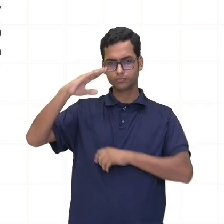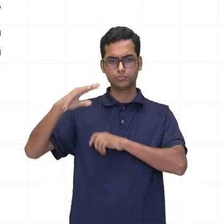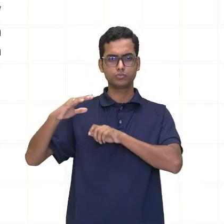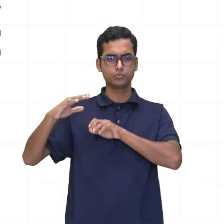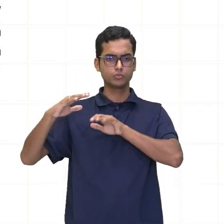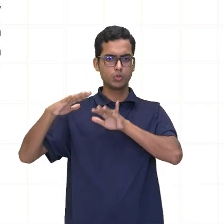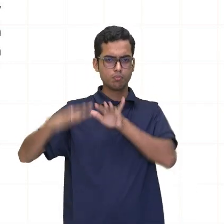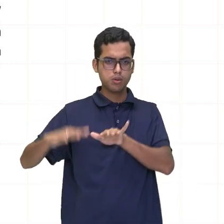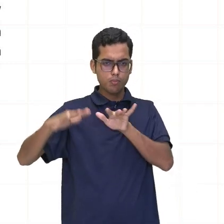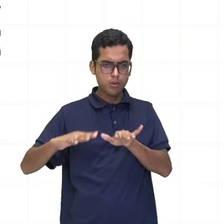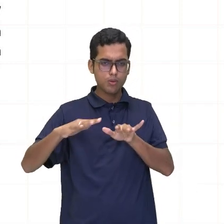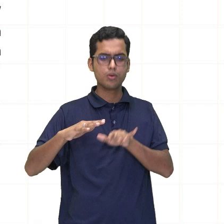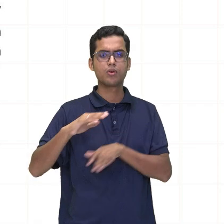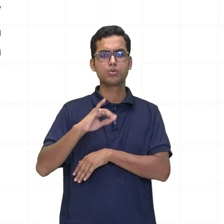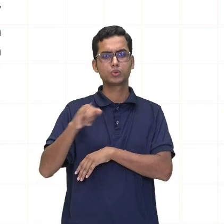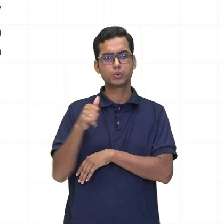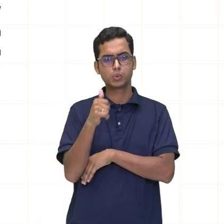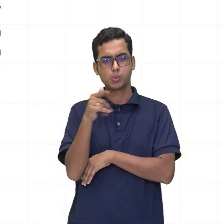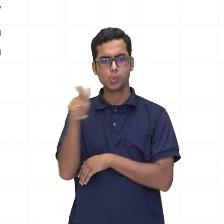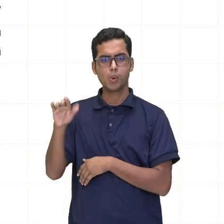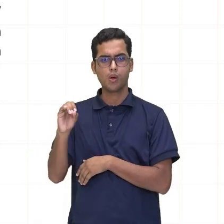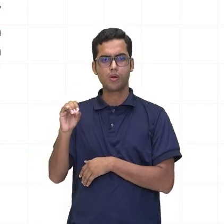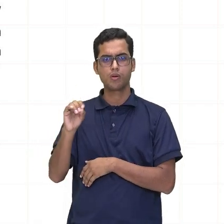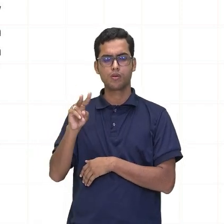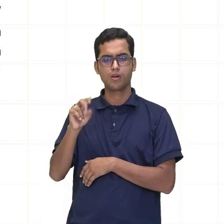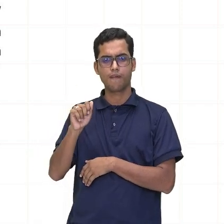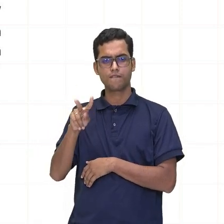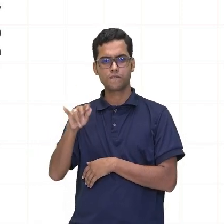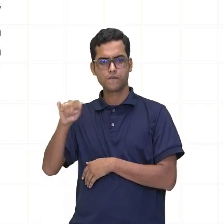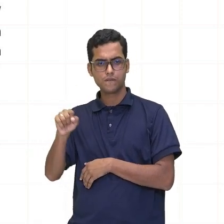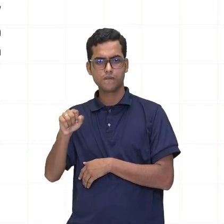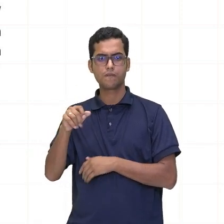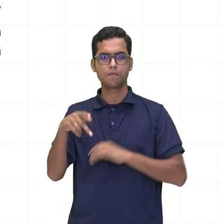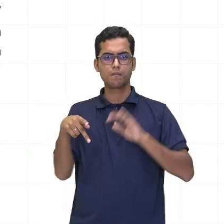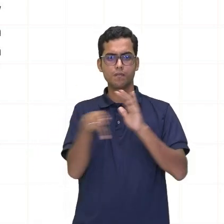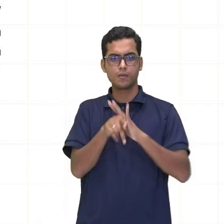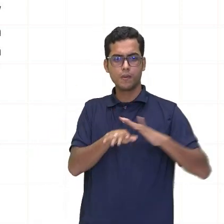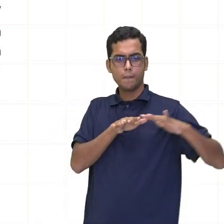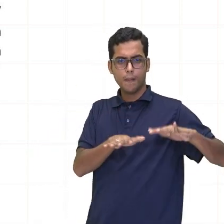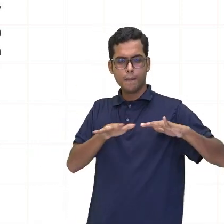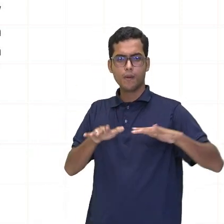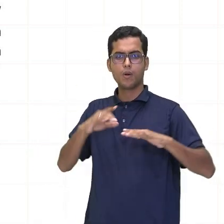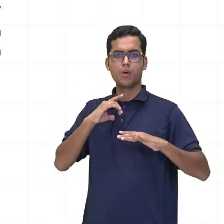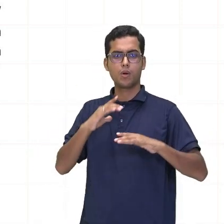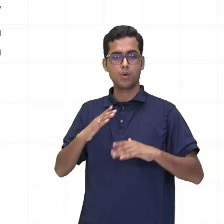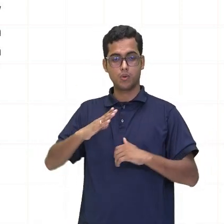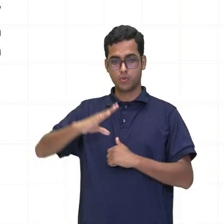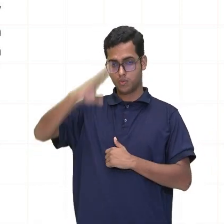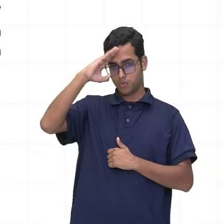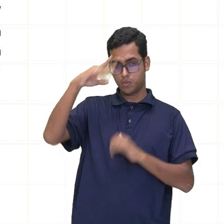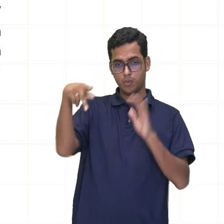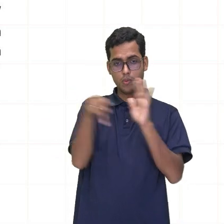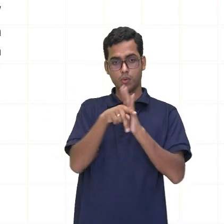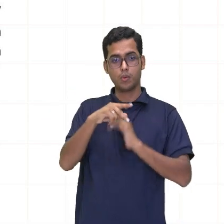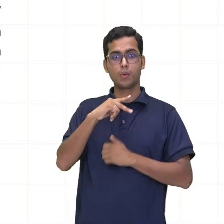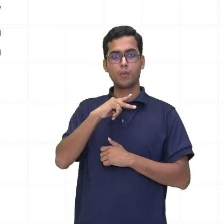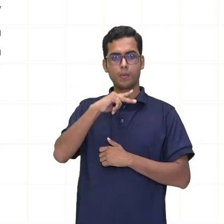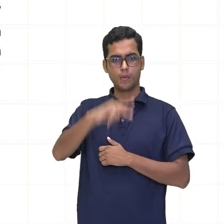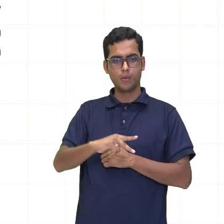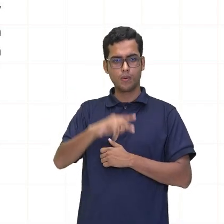um meio-irmão do rei, derrotaram as tropas castelhanas, consolidando